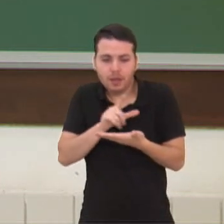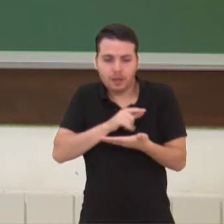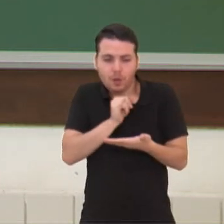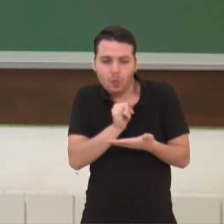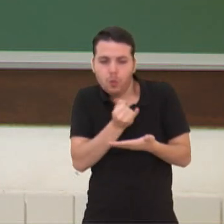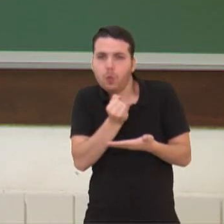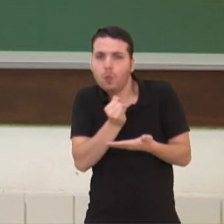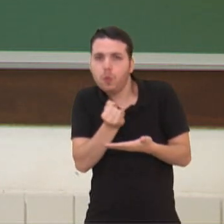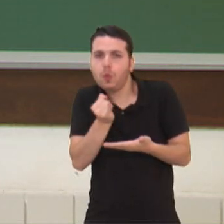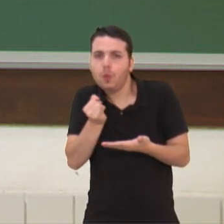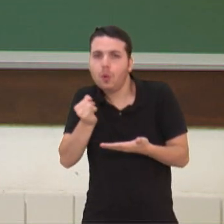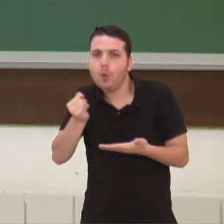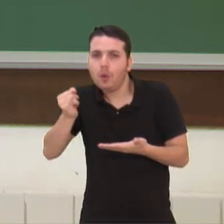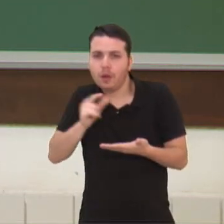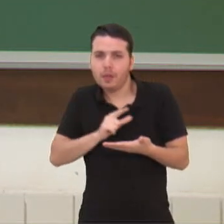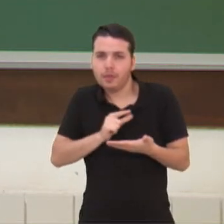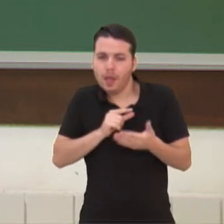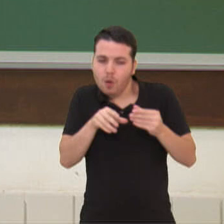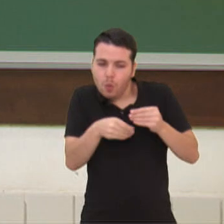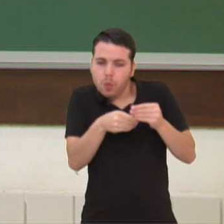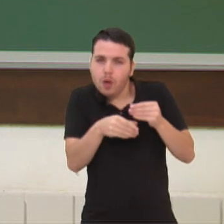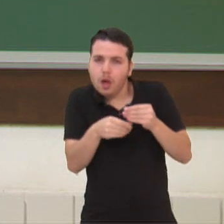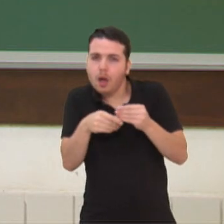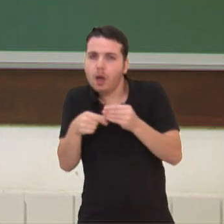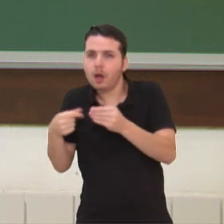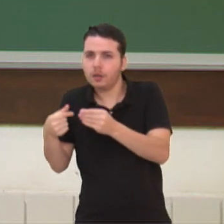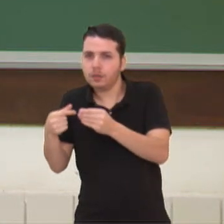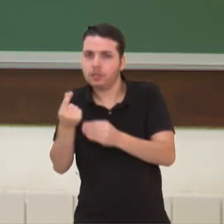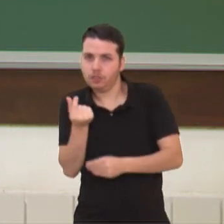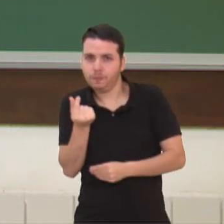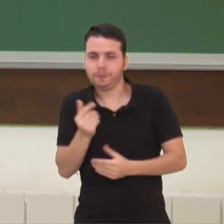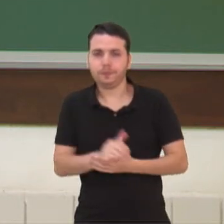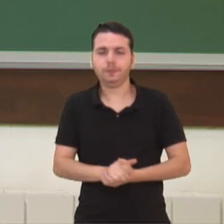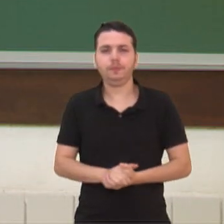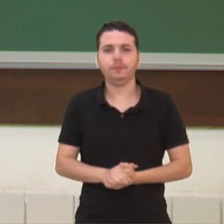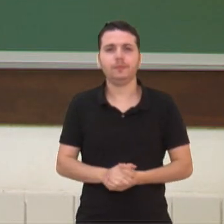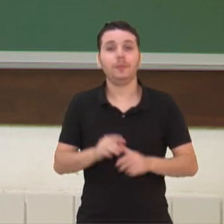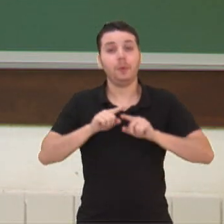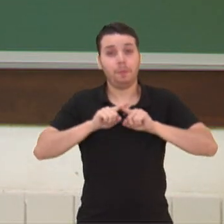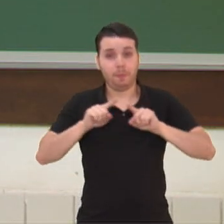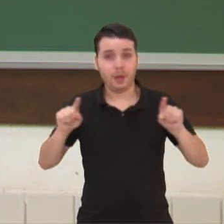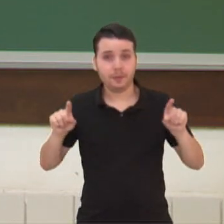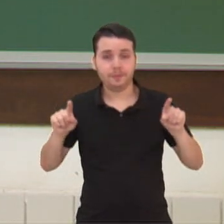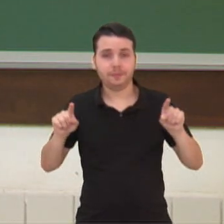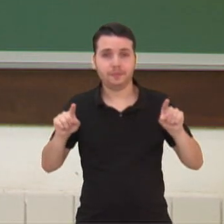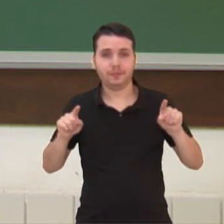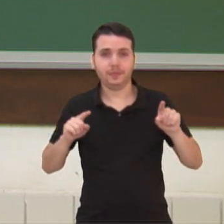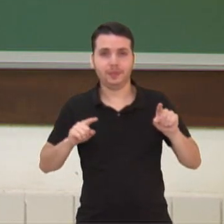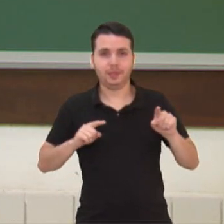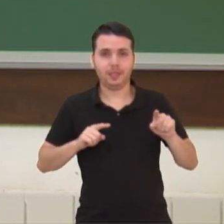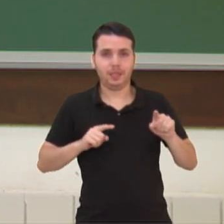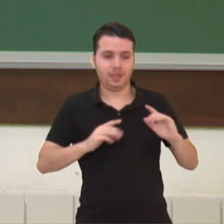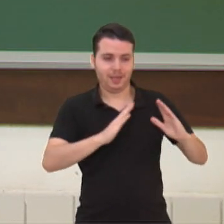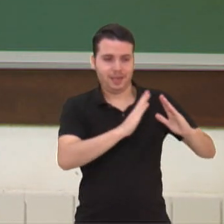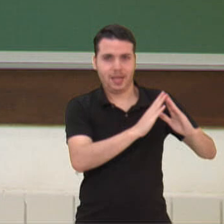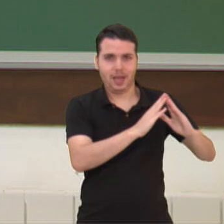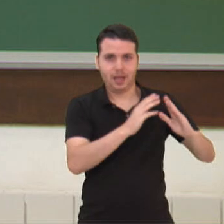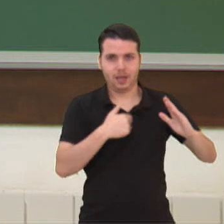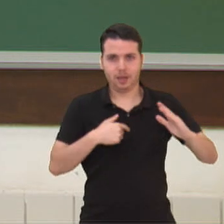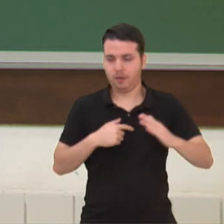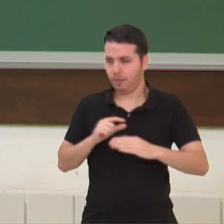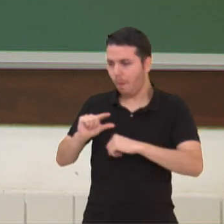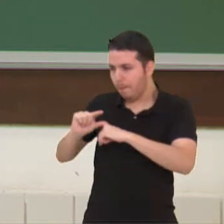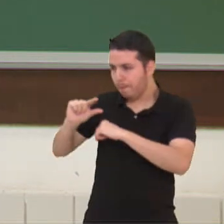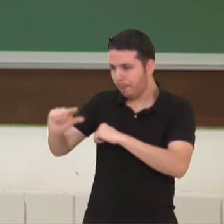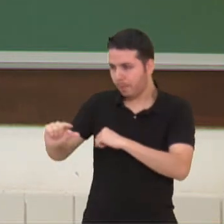está imbuído lá o juro, certo? Então o banco vai ganhar com o juro. Só que o financiamento habitacional geralmente é feito